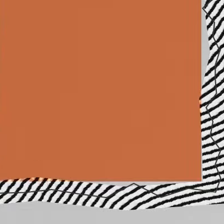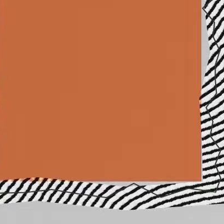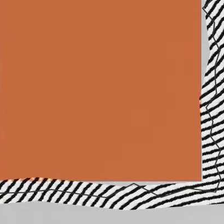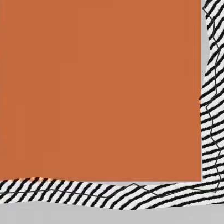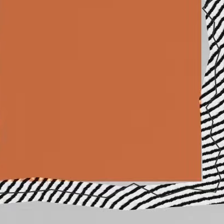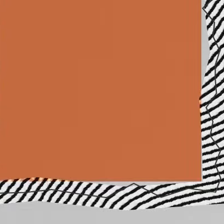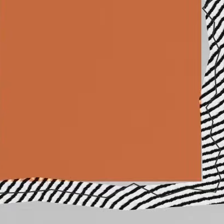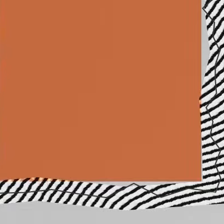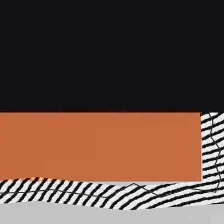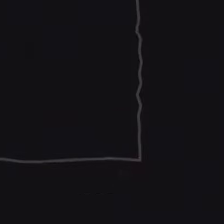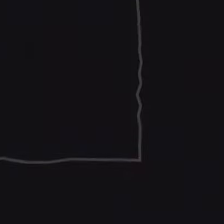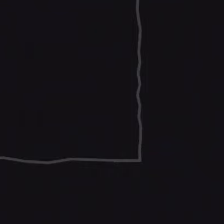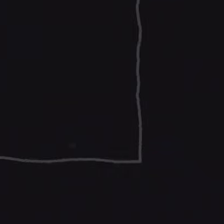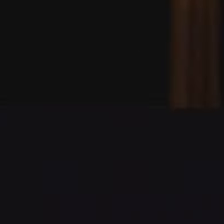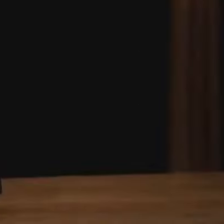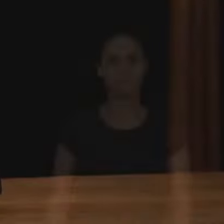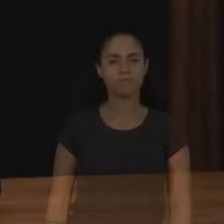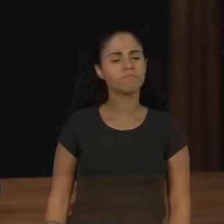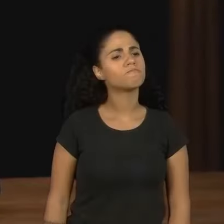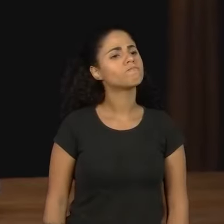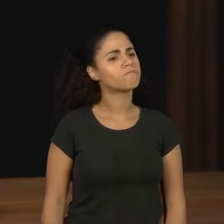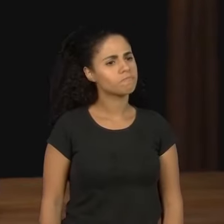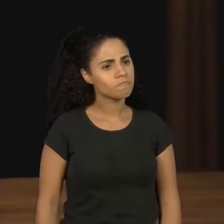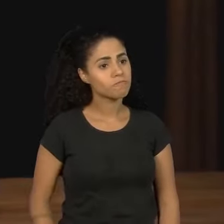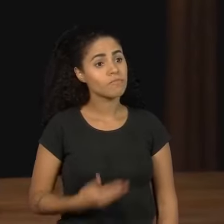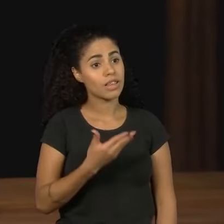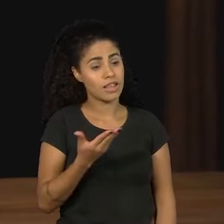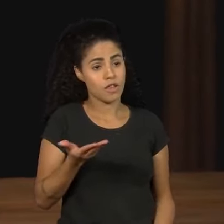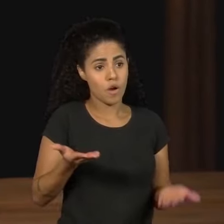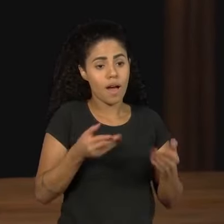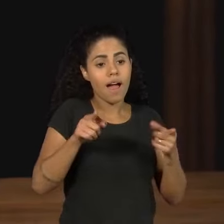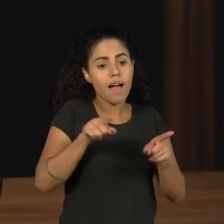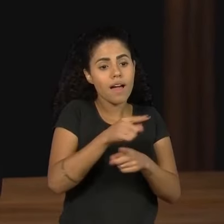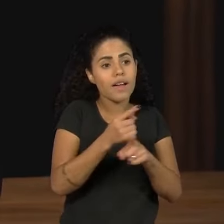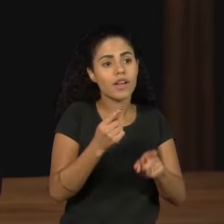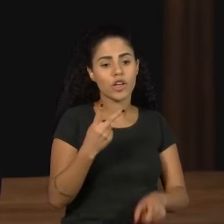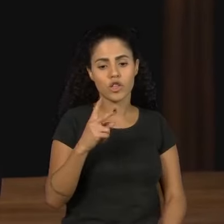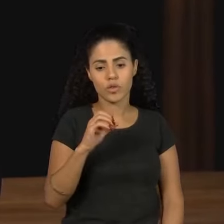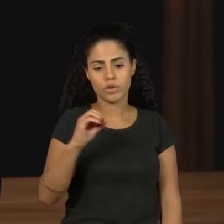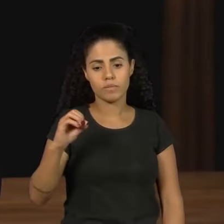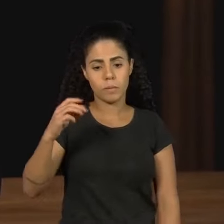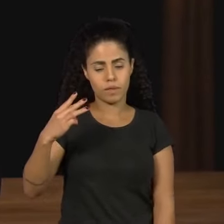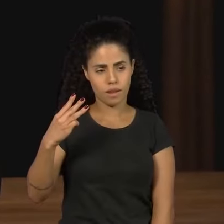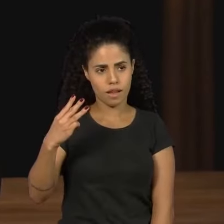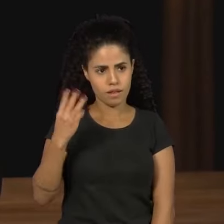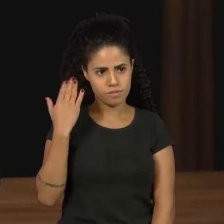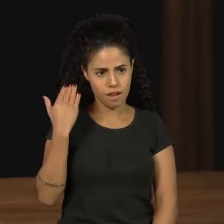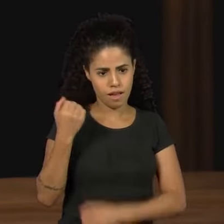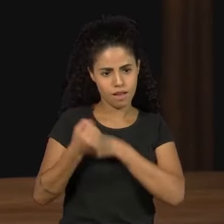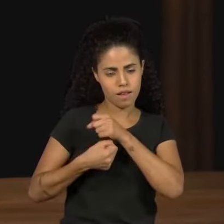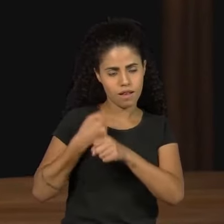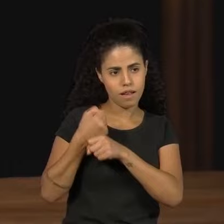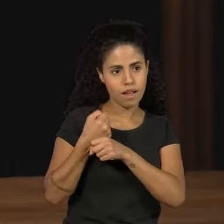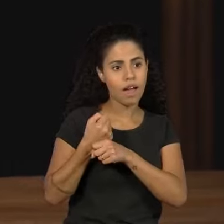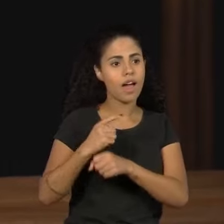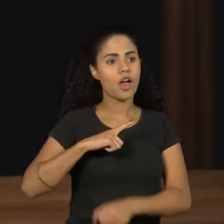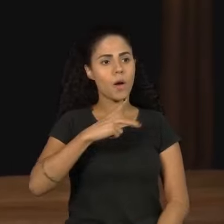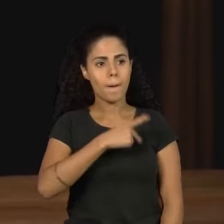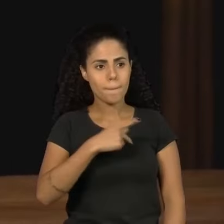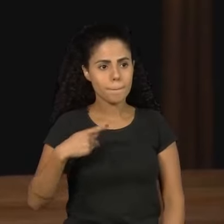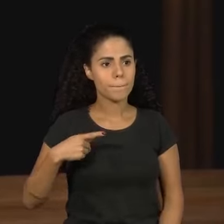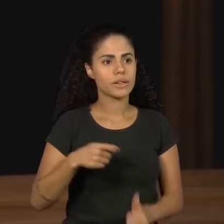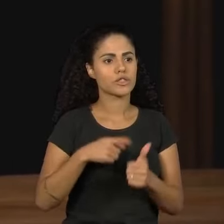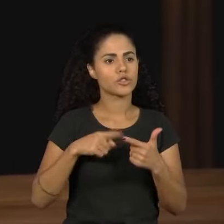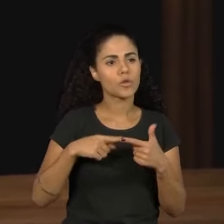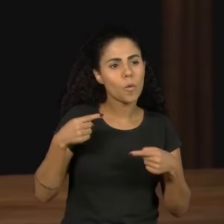dotinho doho deixa eu contar para eles essa canção de 2003 né e e tem assim um pastor trambiqueiro